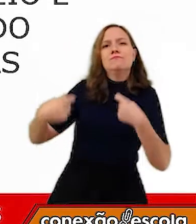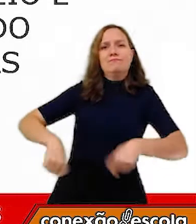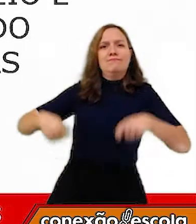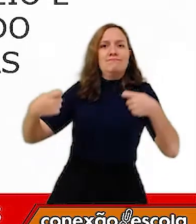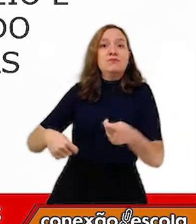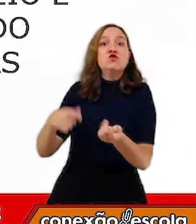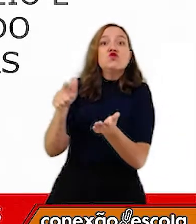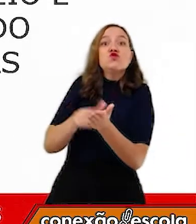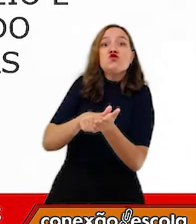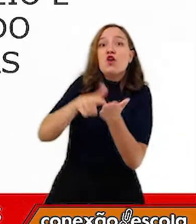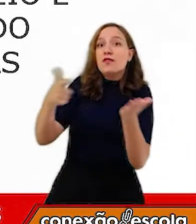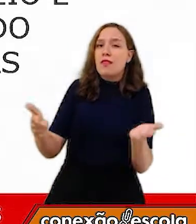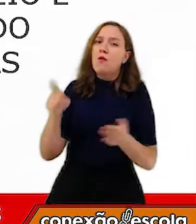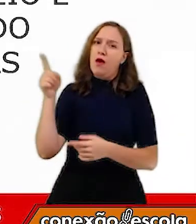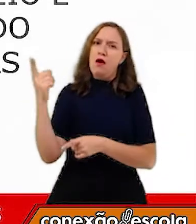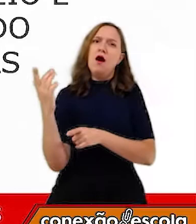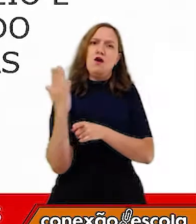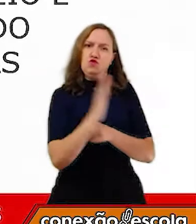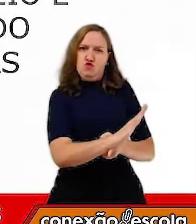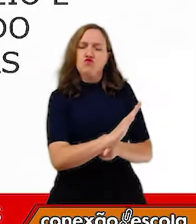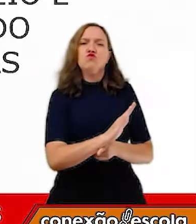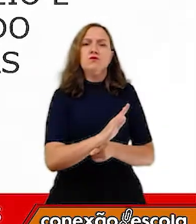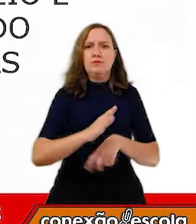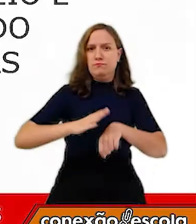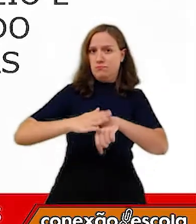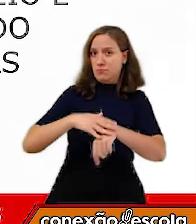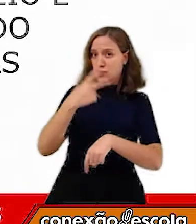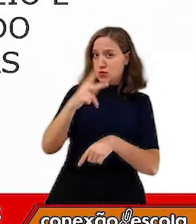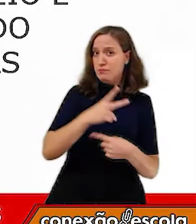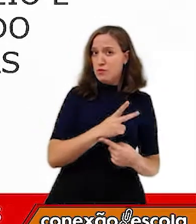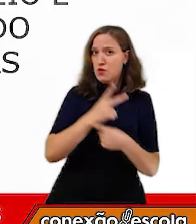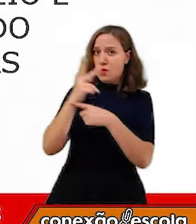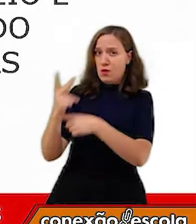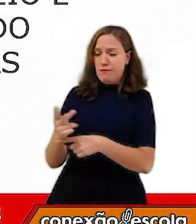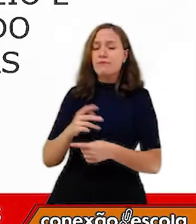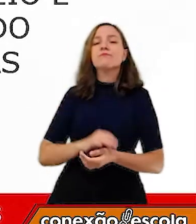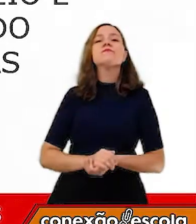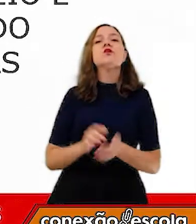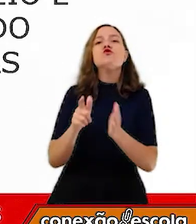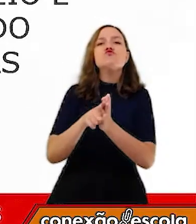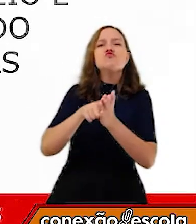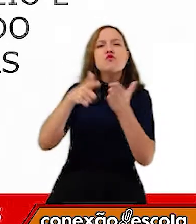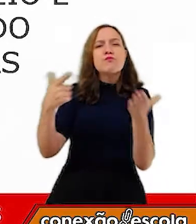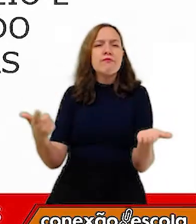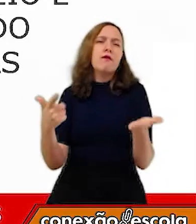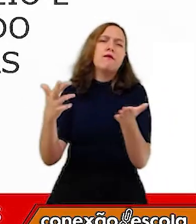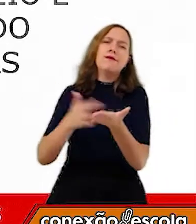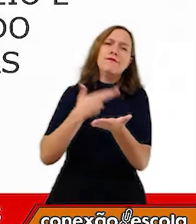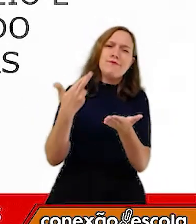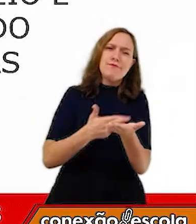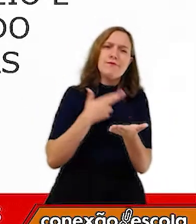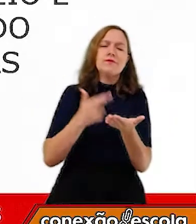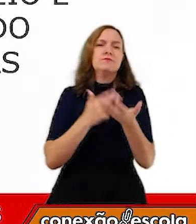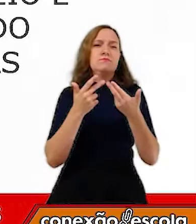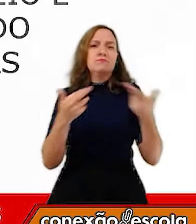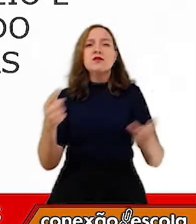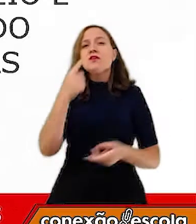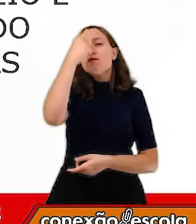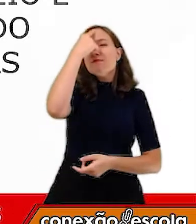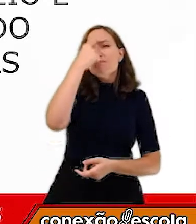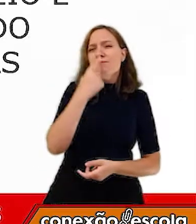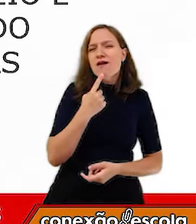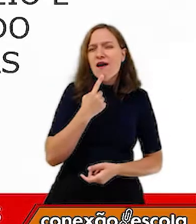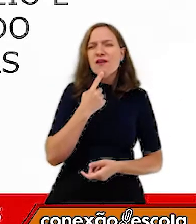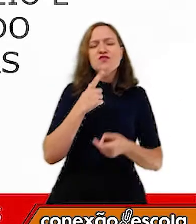jornais, eles vão ajudar vocês, mas vocês vão procurar em jornais e revistas figuras de